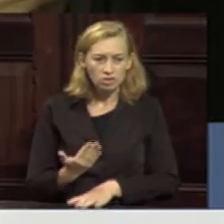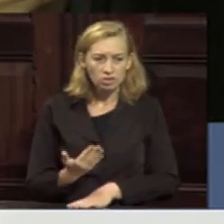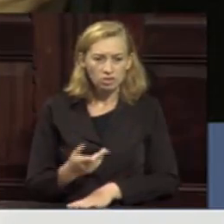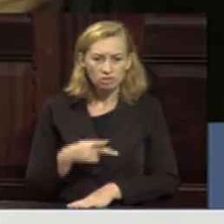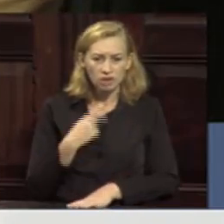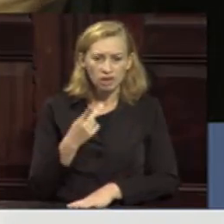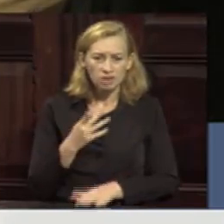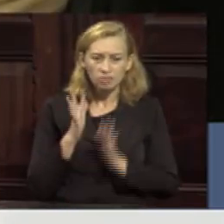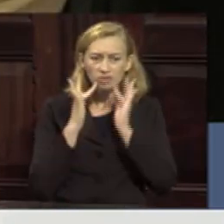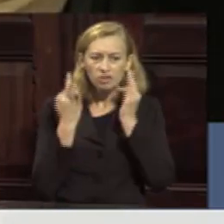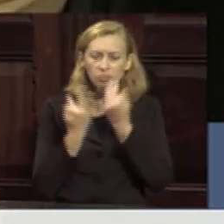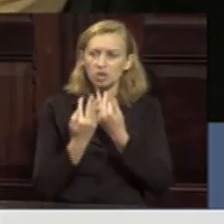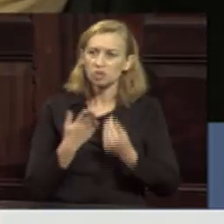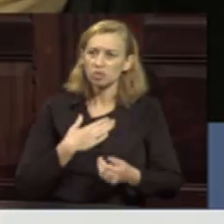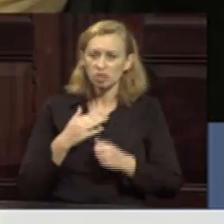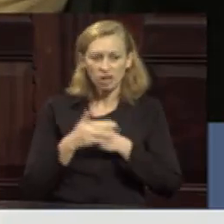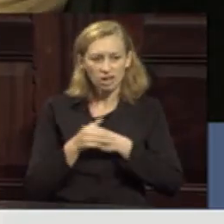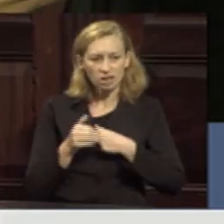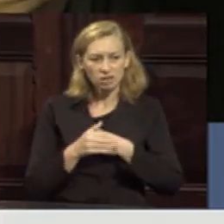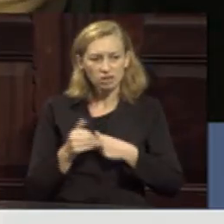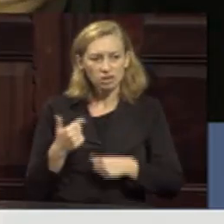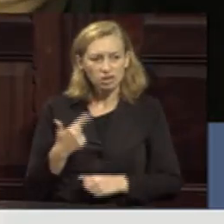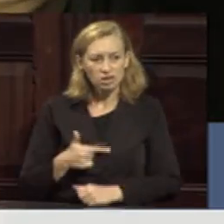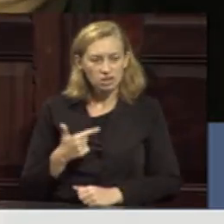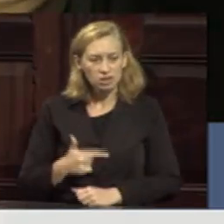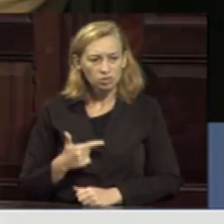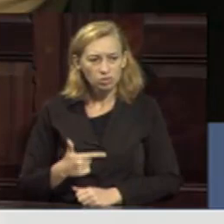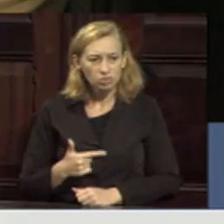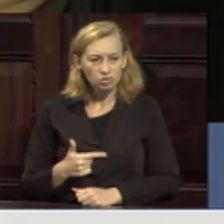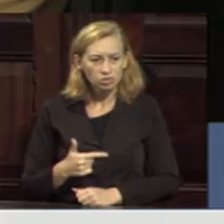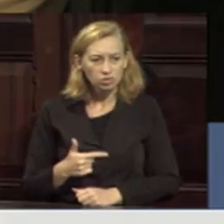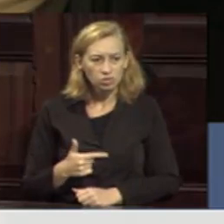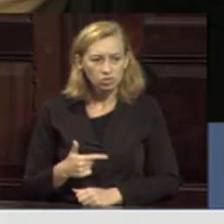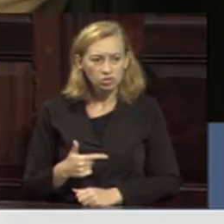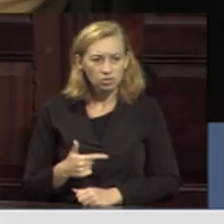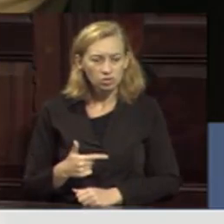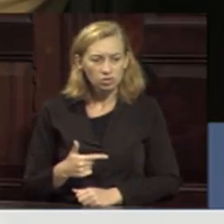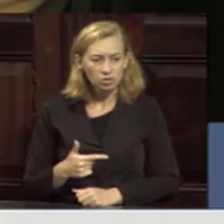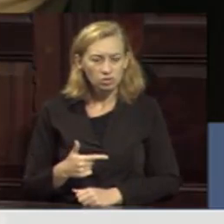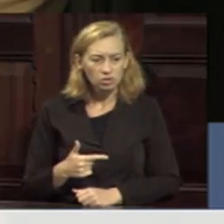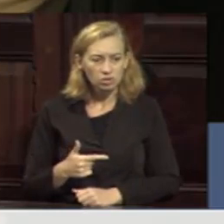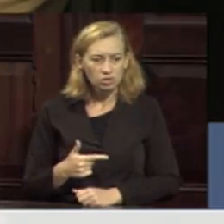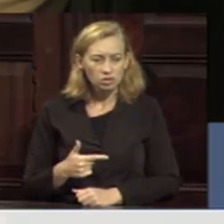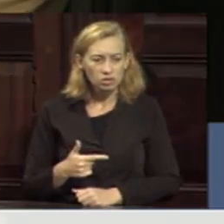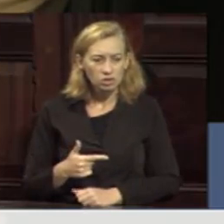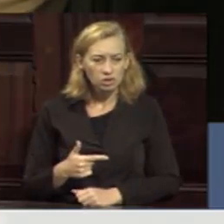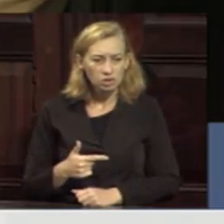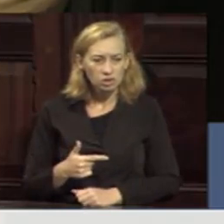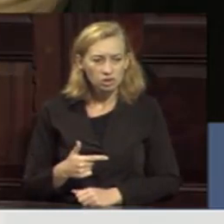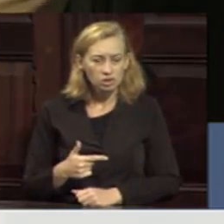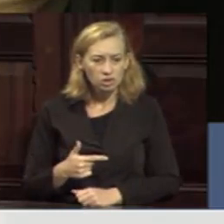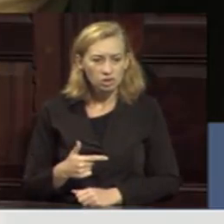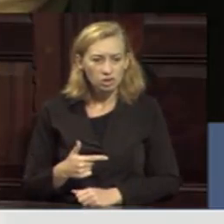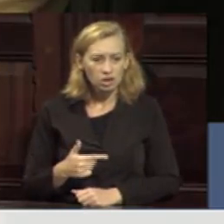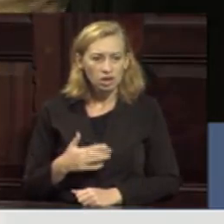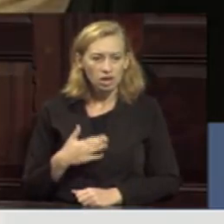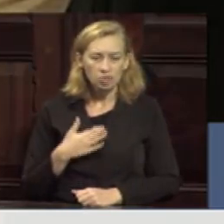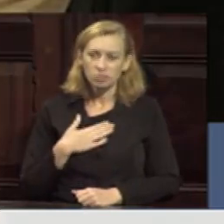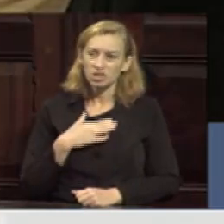vereadora. Segundo, colocar, por favor, a minha indignação e a minha